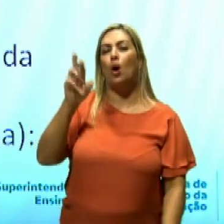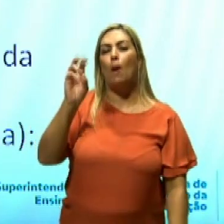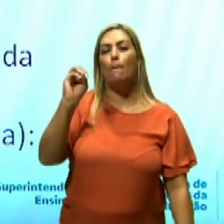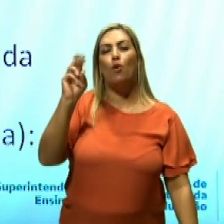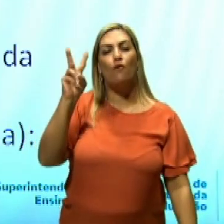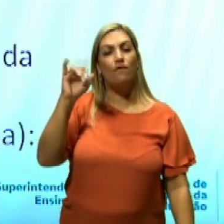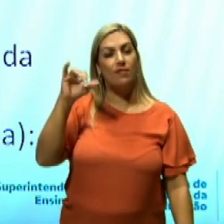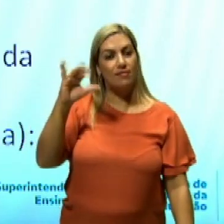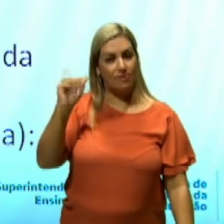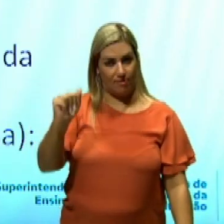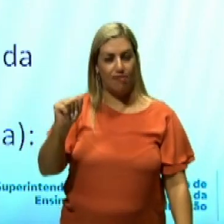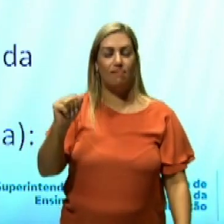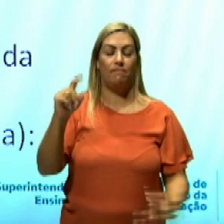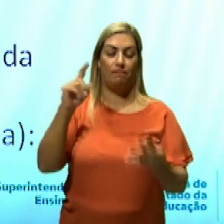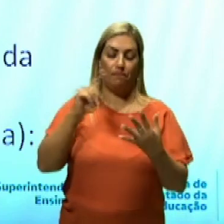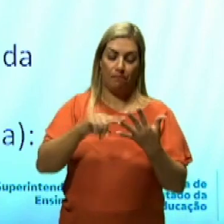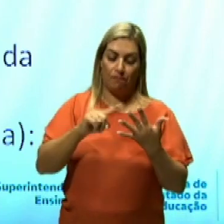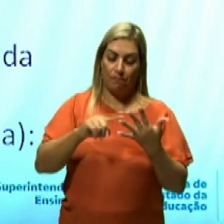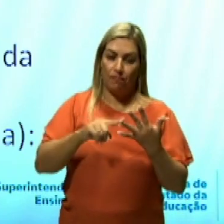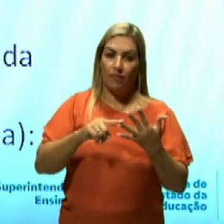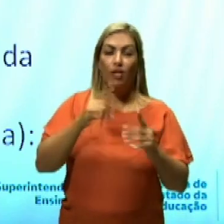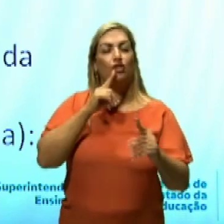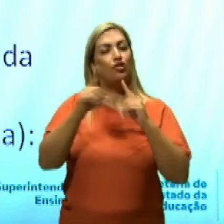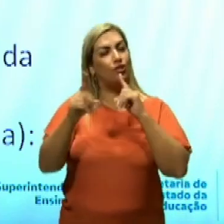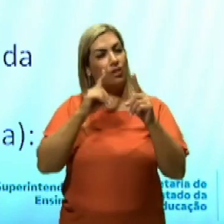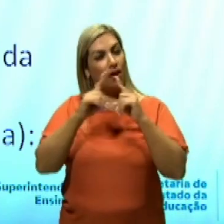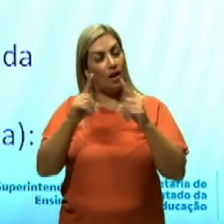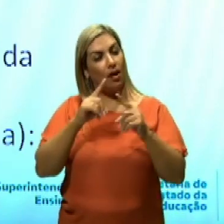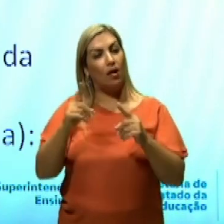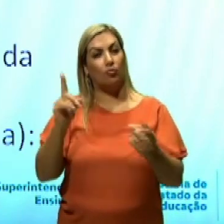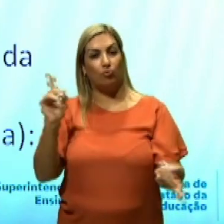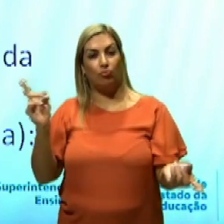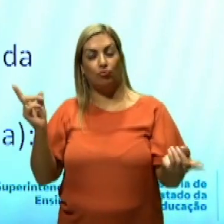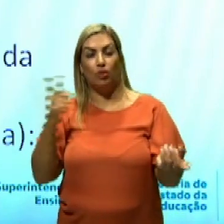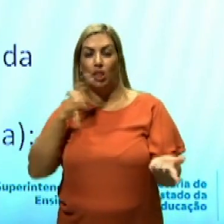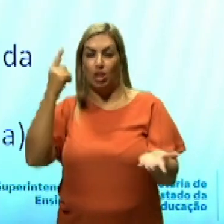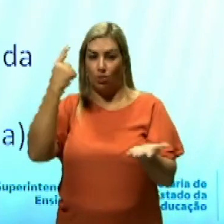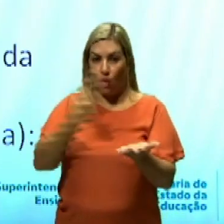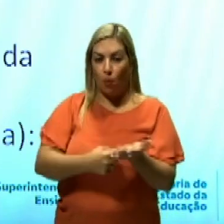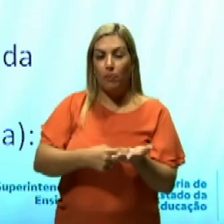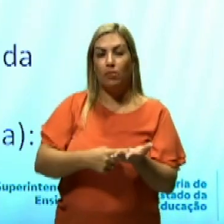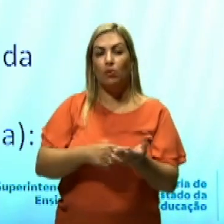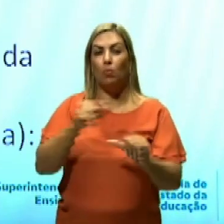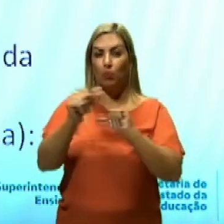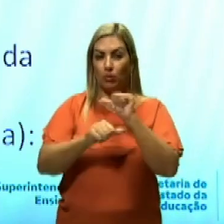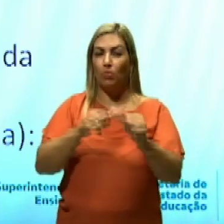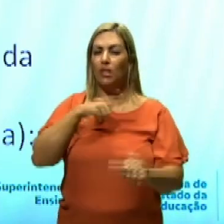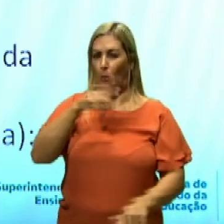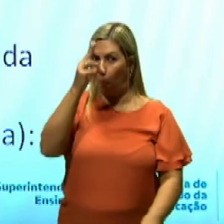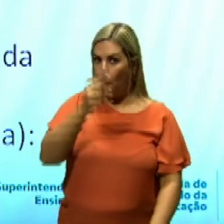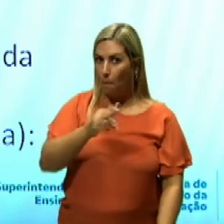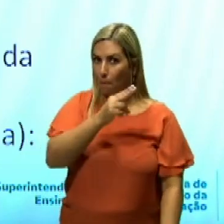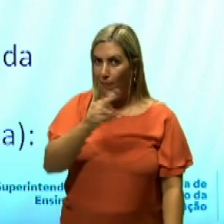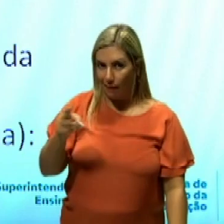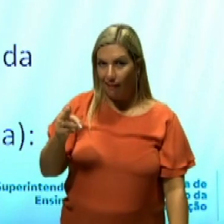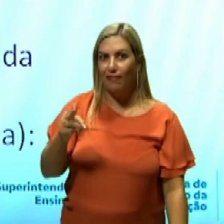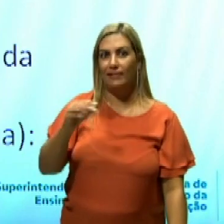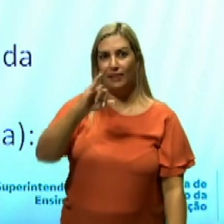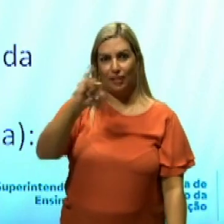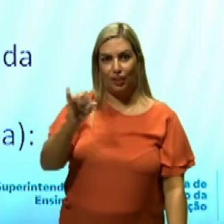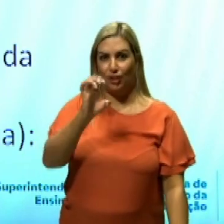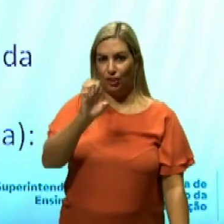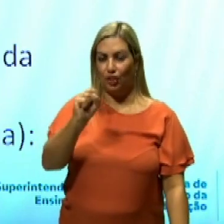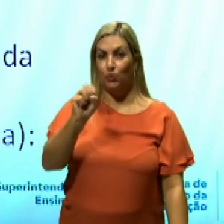também do gândavo tá certo o diálogo sobre a conversão do gentio e aí já temos um padre e um dos jesuítas